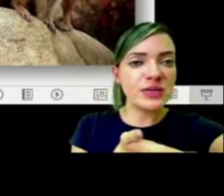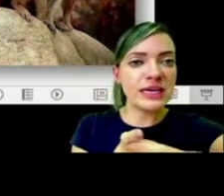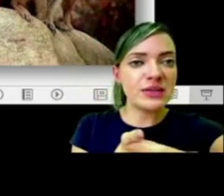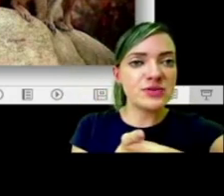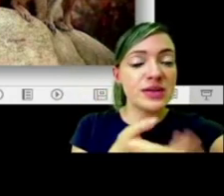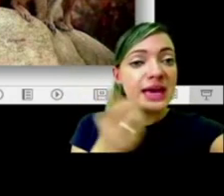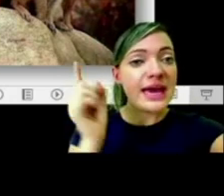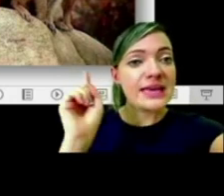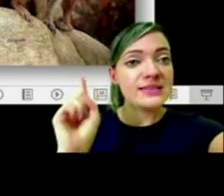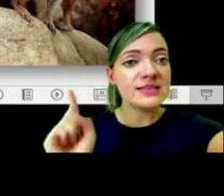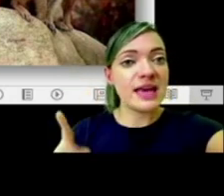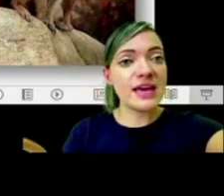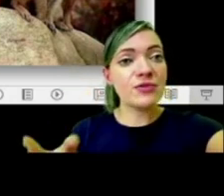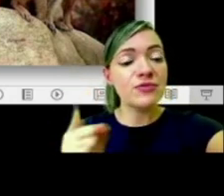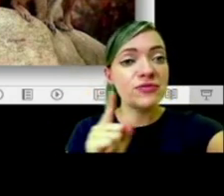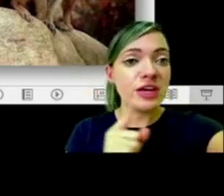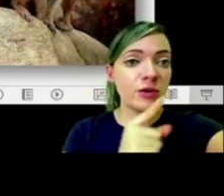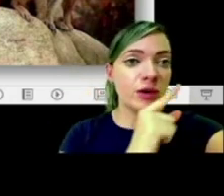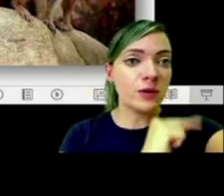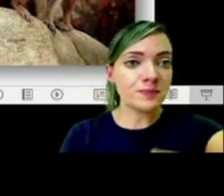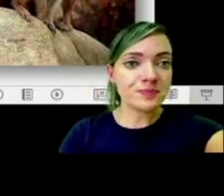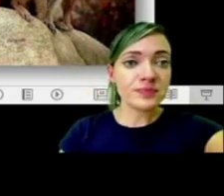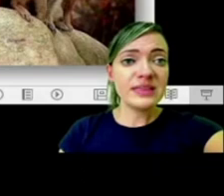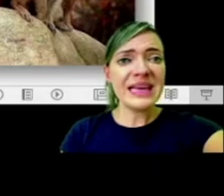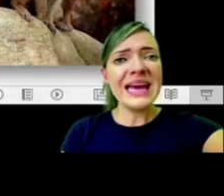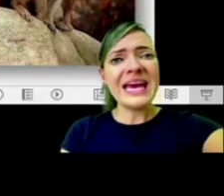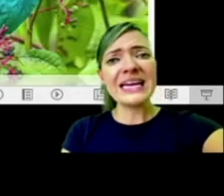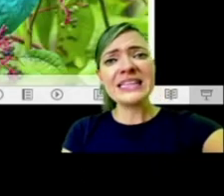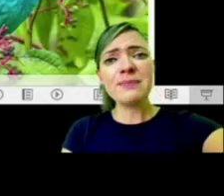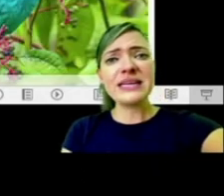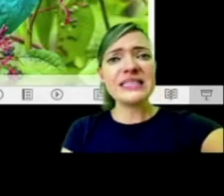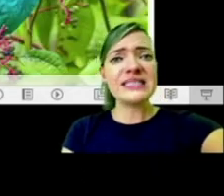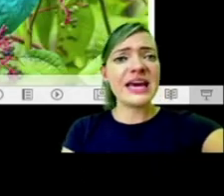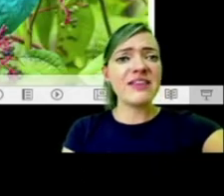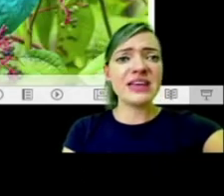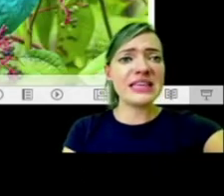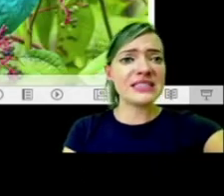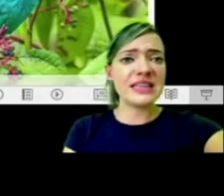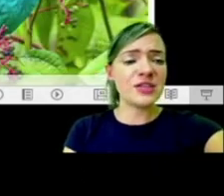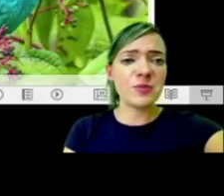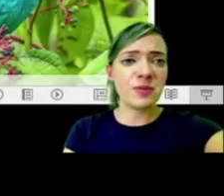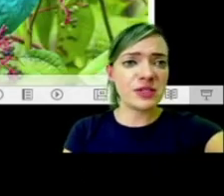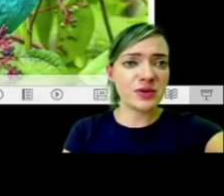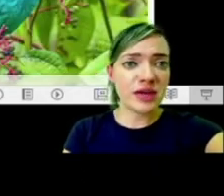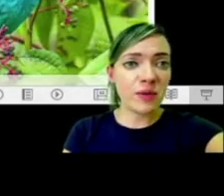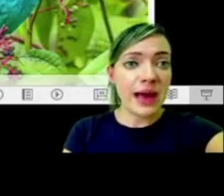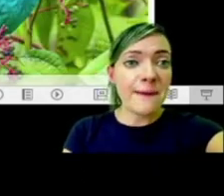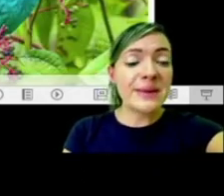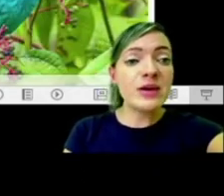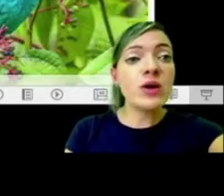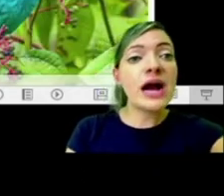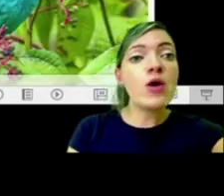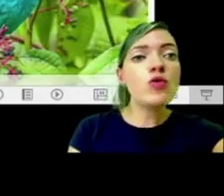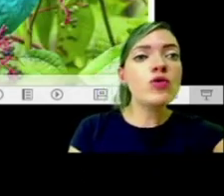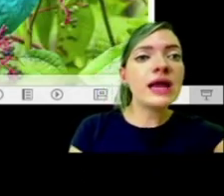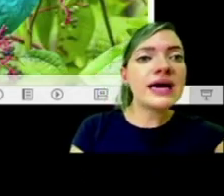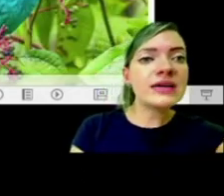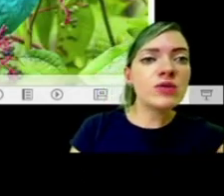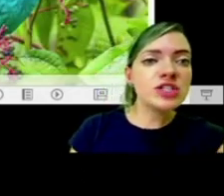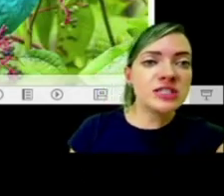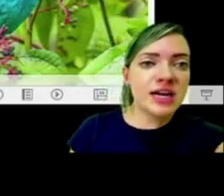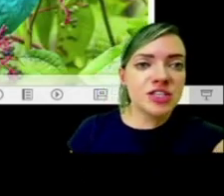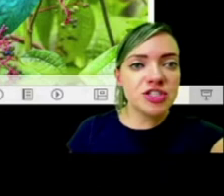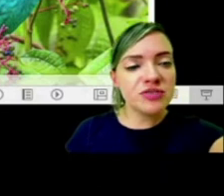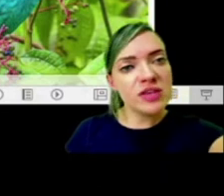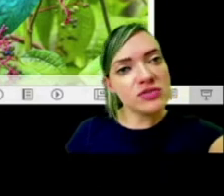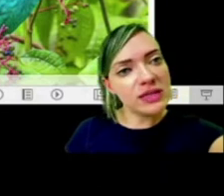populacional de suricatos é 0,1. Renata, para que serve a densidade populacional? Para eu calcular